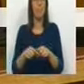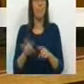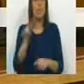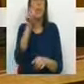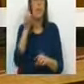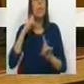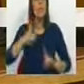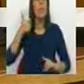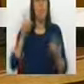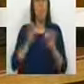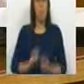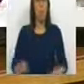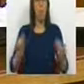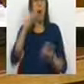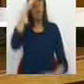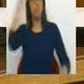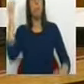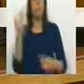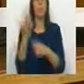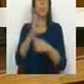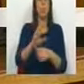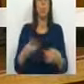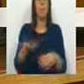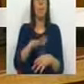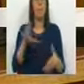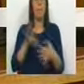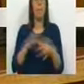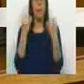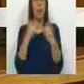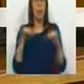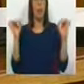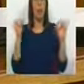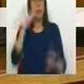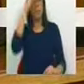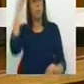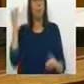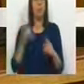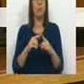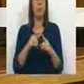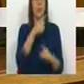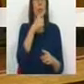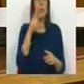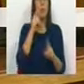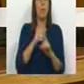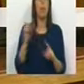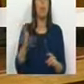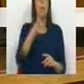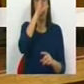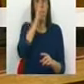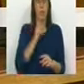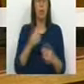para questões essenciais e esquecem-se. Por exemplo, no campo das autonomias, esqueceram-se das promessas do